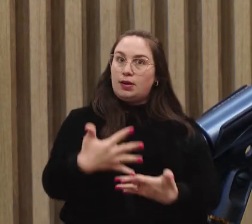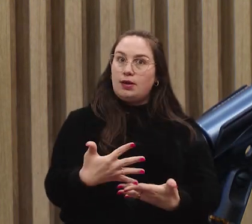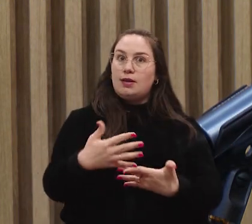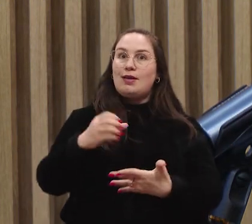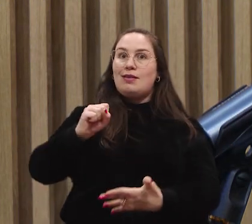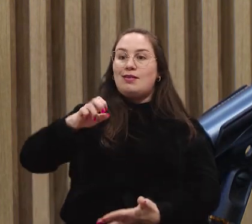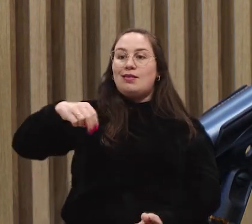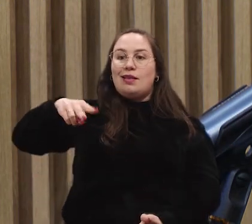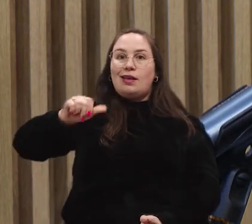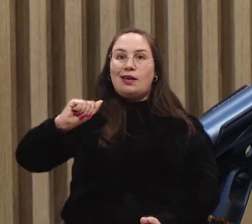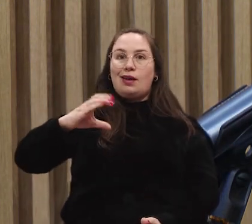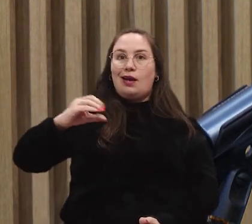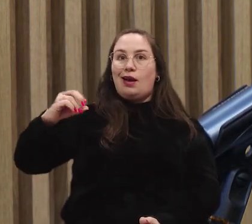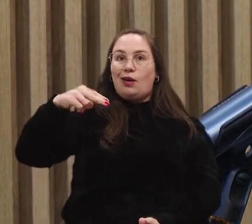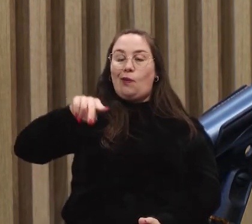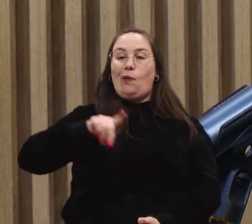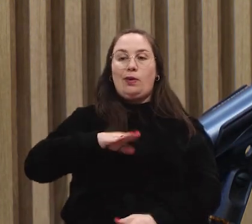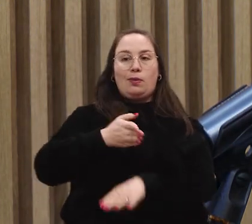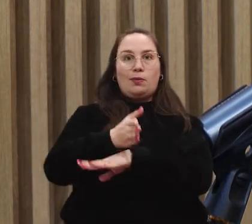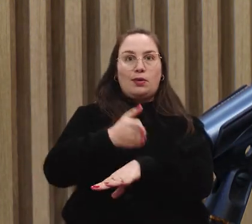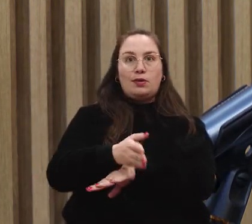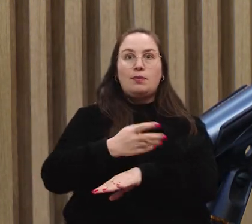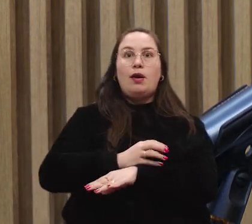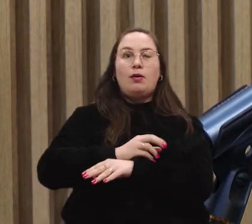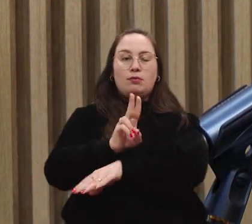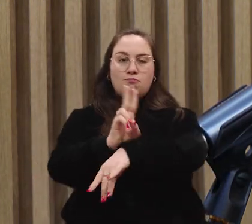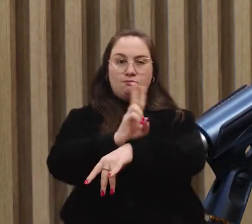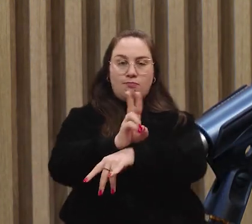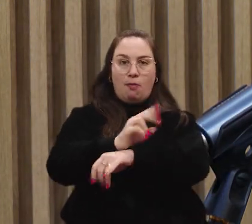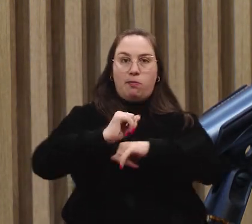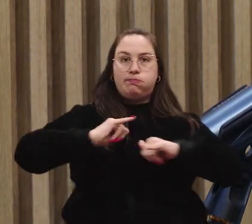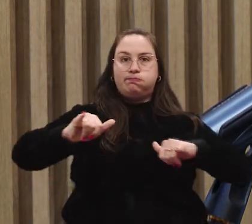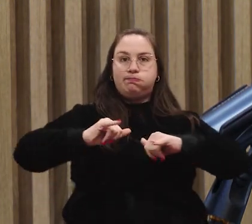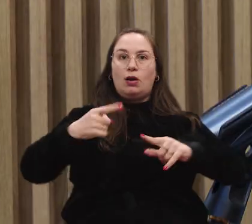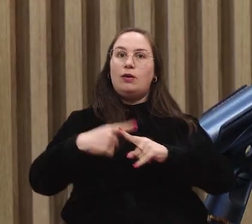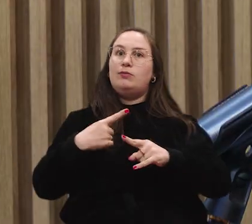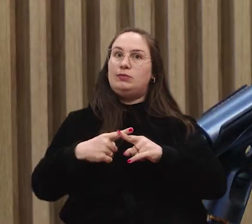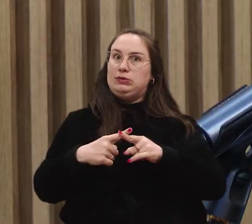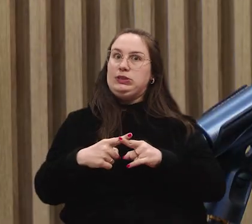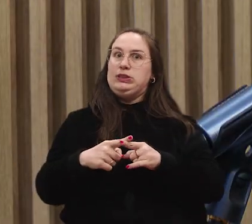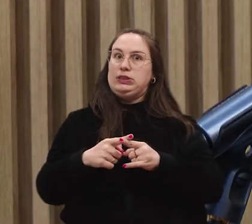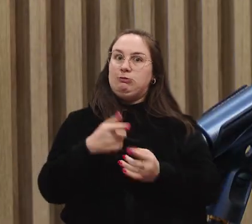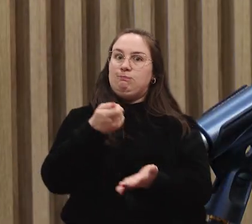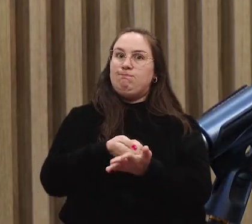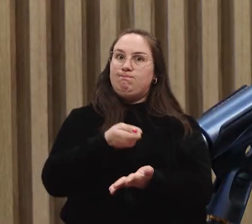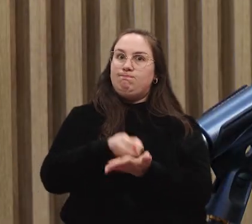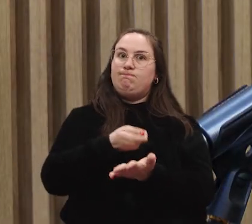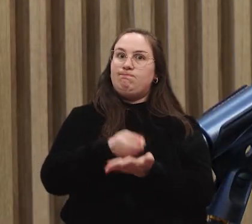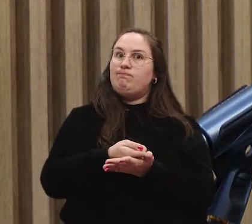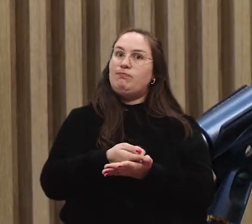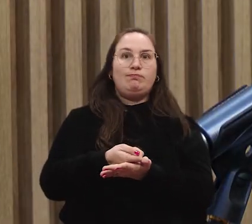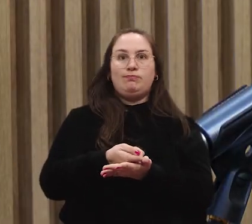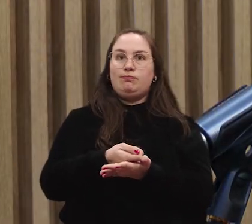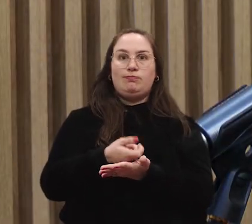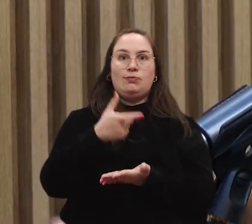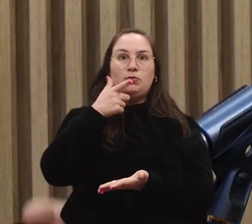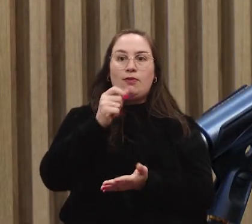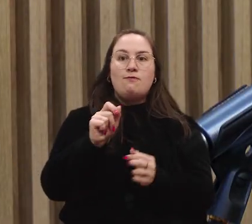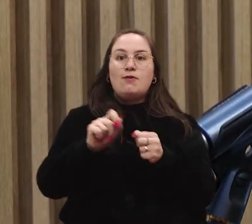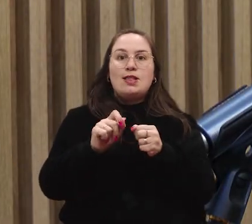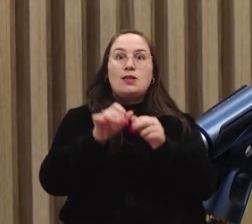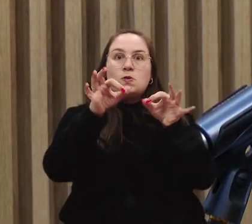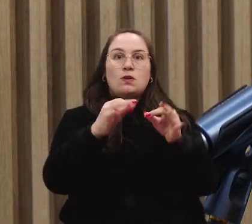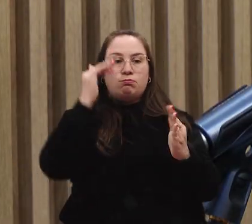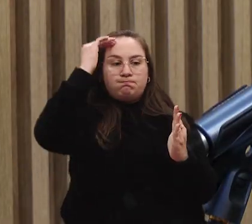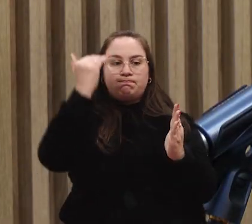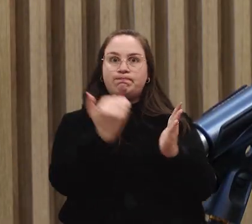da Senacom, na última reunião que eu estive, que a gente comece a fiscalizar essa publicidade, porque ela é bem rigorosa e não está sendo cumprida. E eles lá